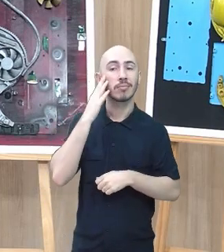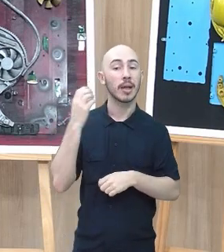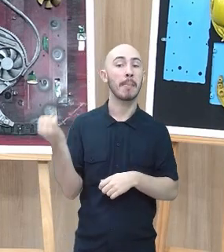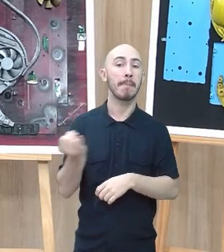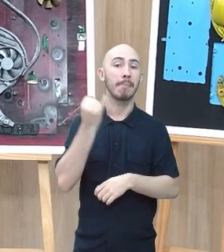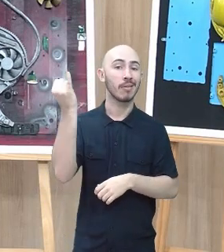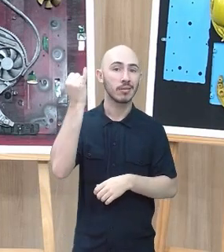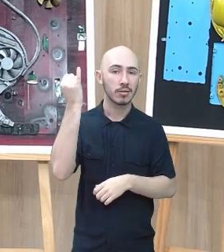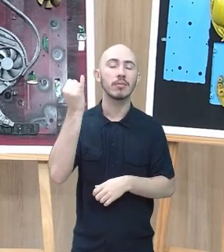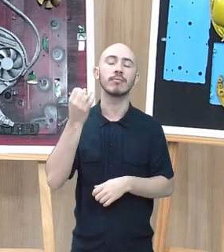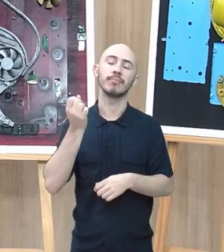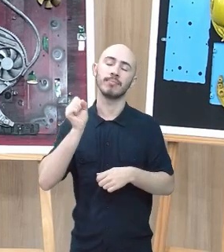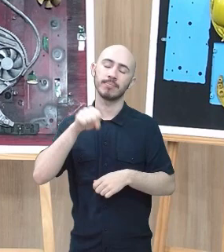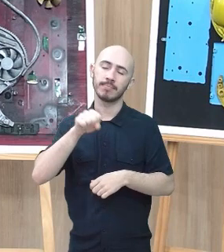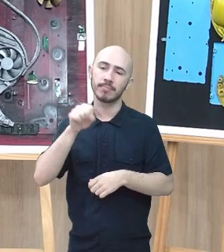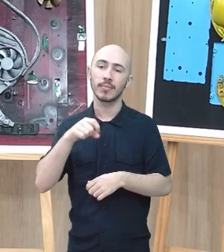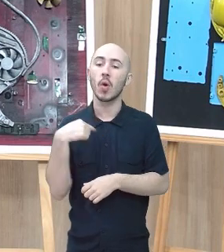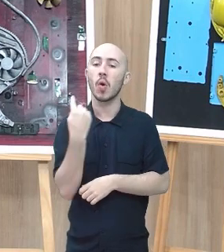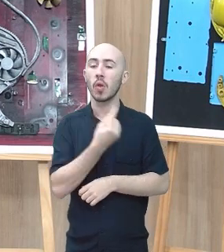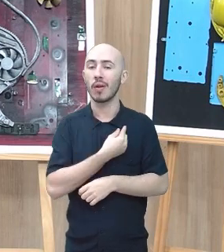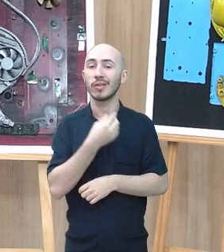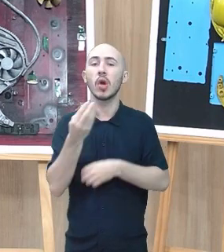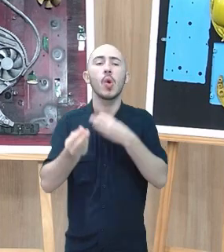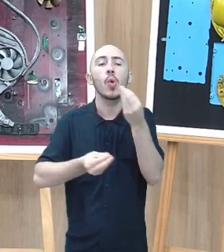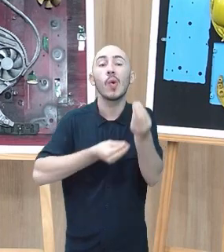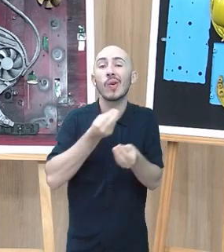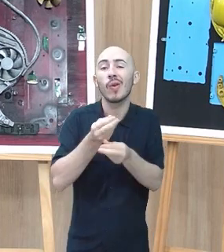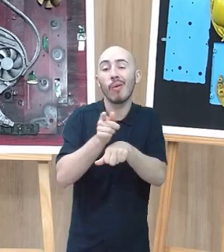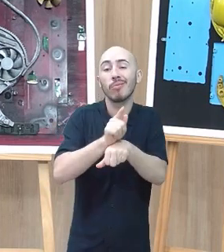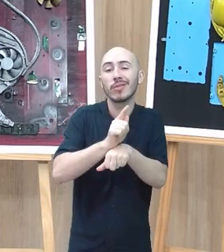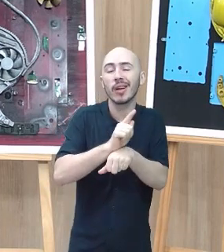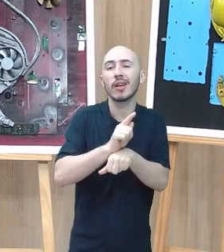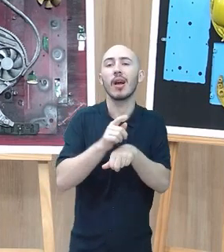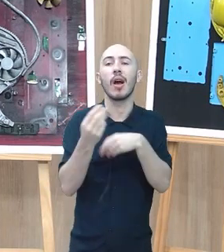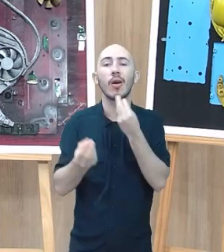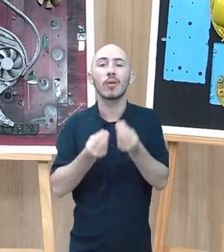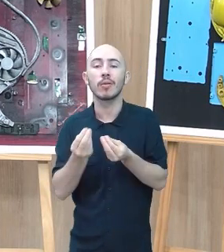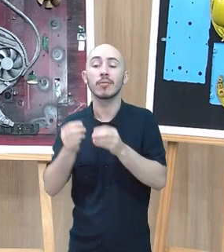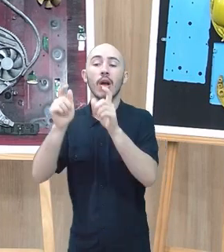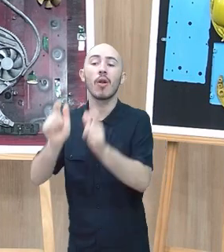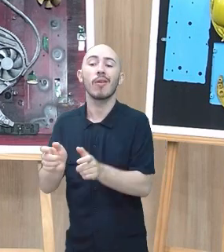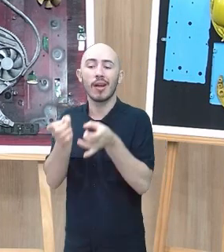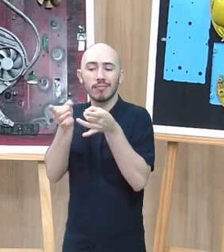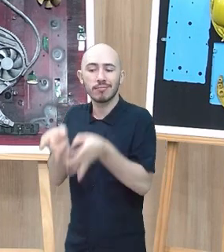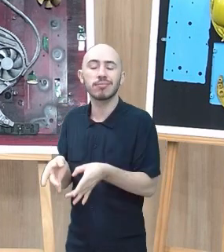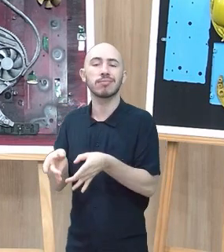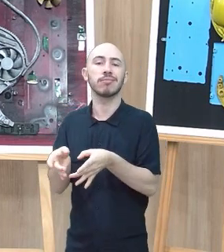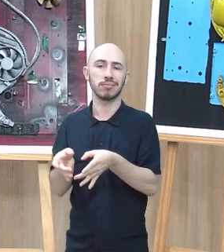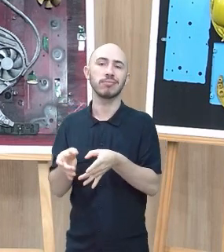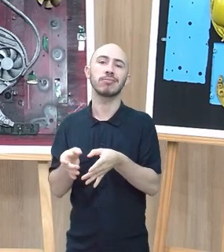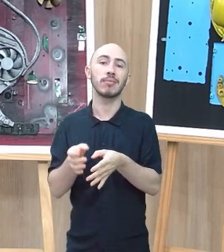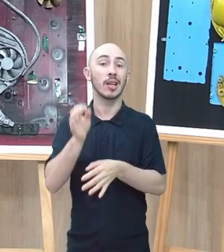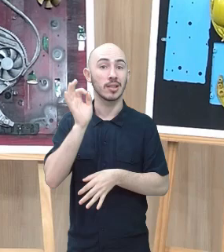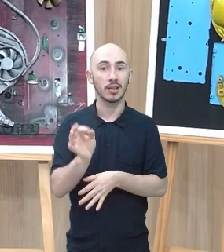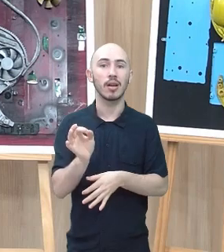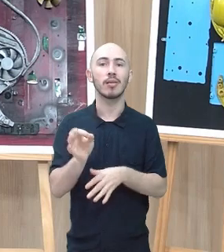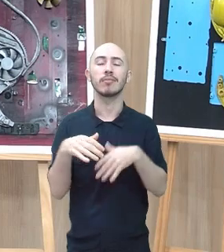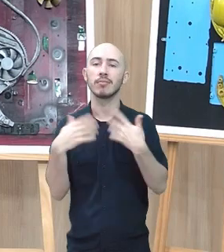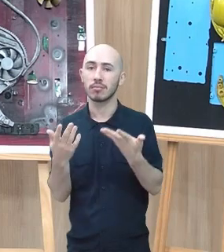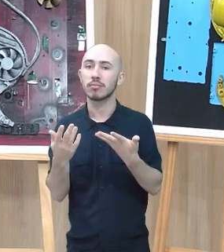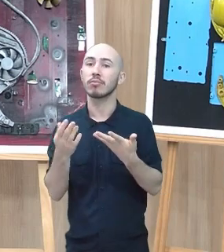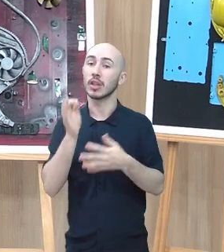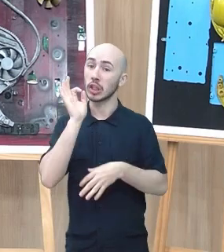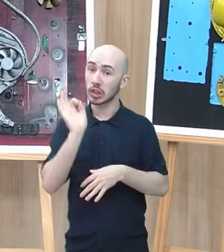trabalhar e entender como é que a gente vai gerenciar esse lixo, onde é que a gente coloca esse lixo de uma